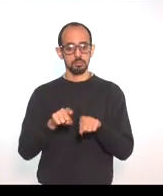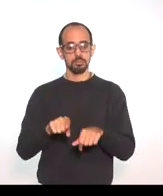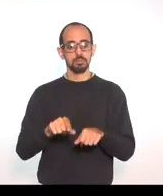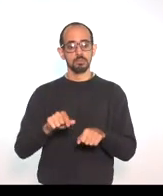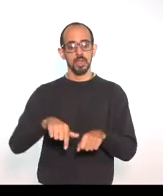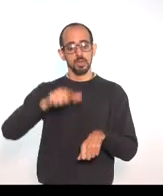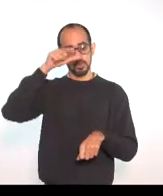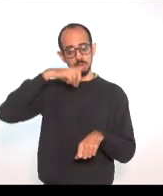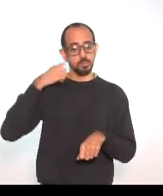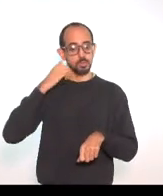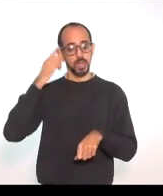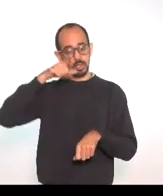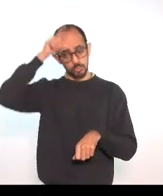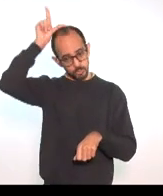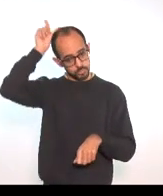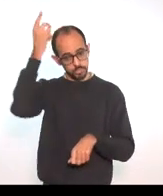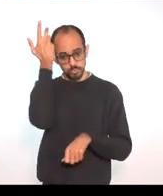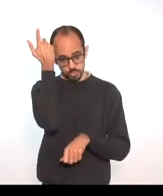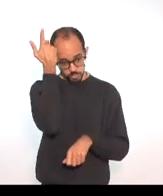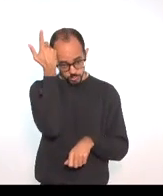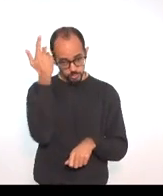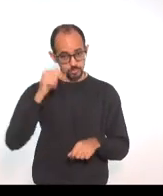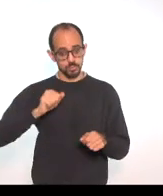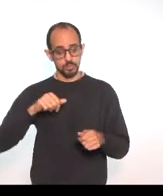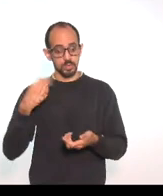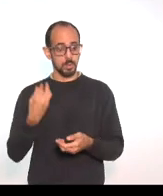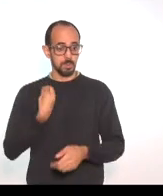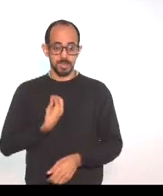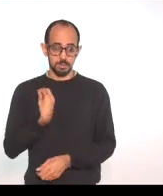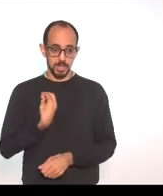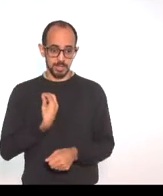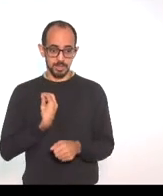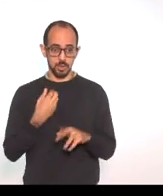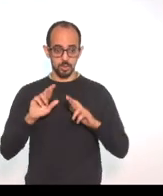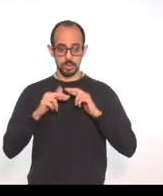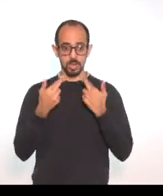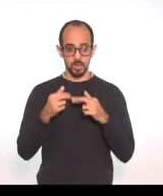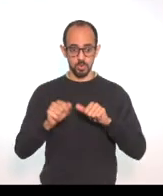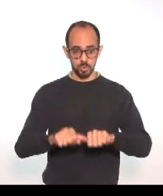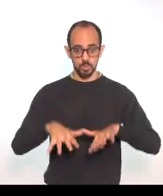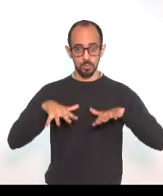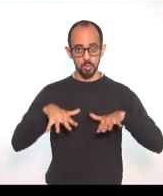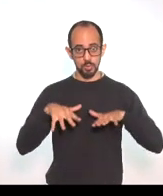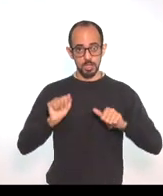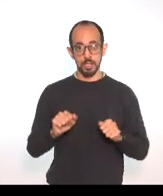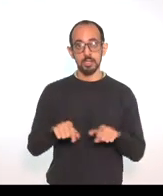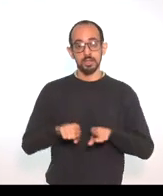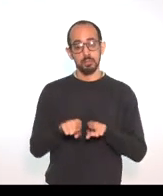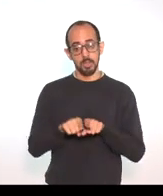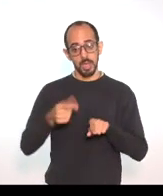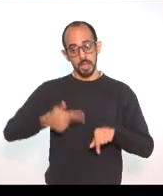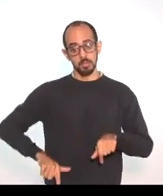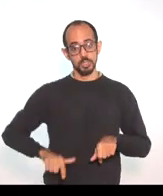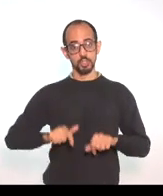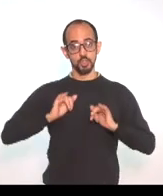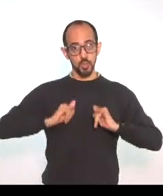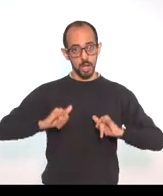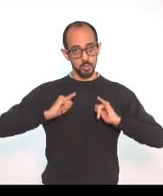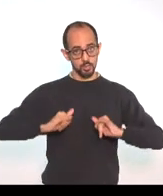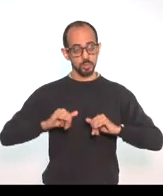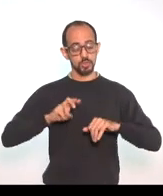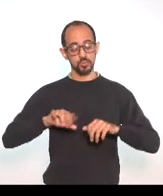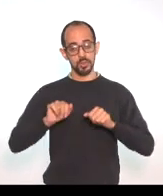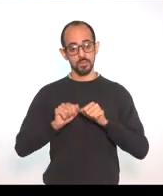Eliomar Coelho pela participação né é pública e aproveite para a repetir o anúncio Nós faremos uma reunião de trabalho